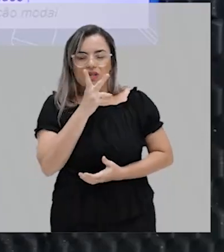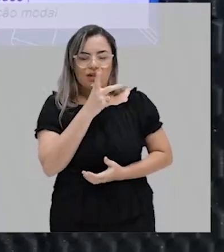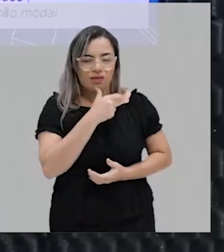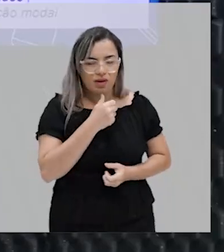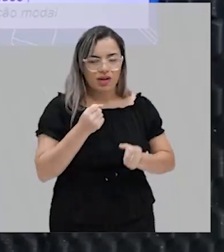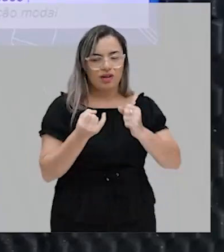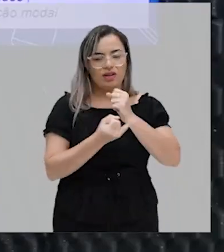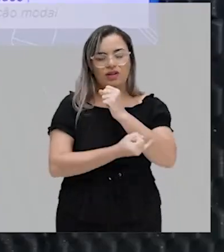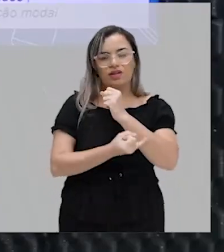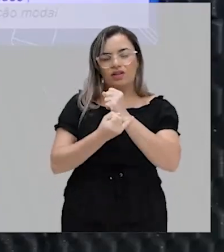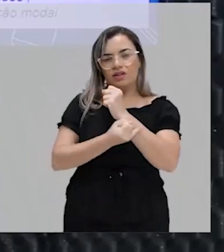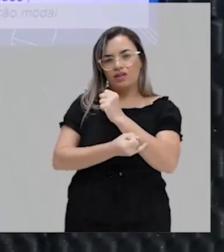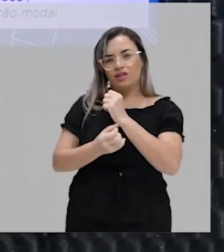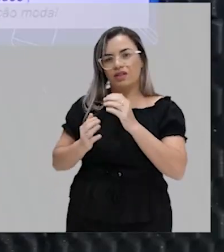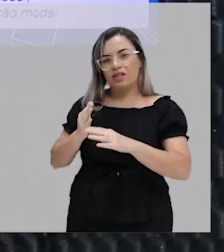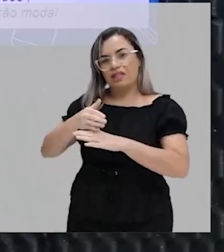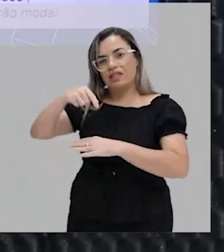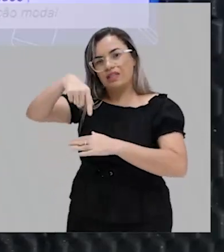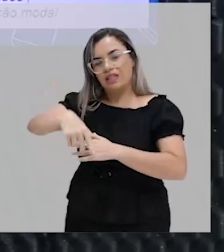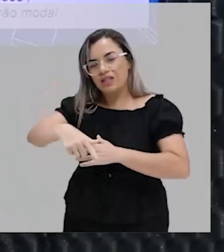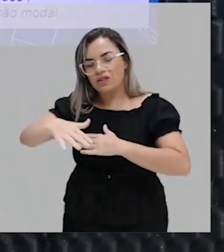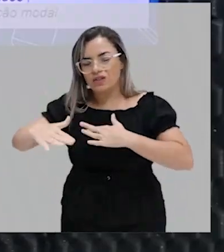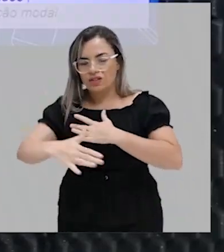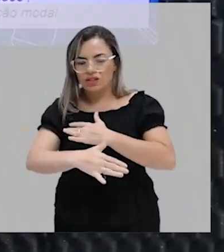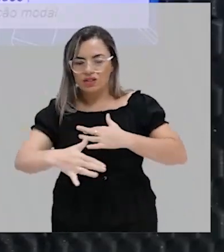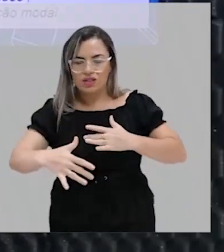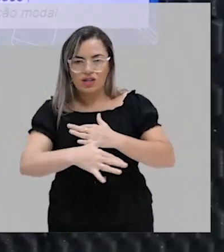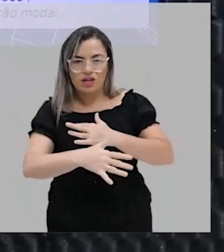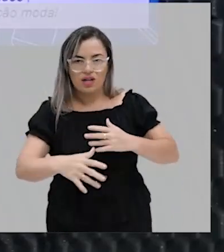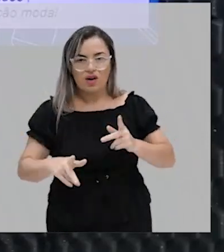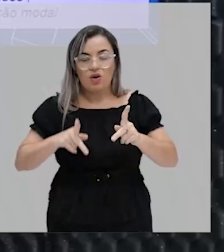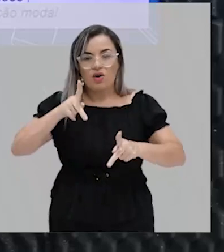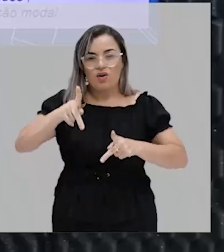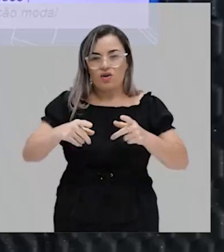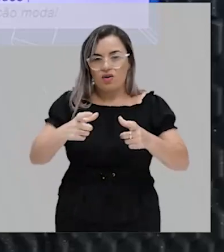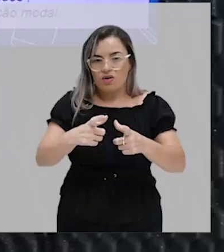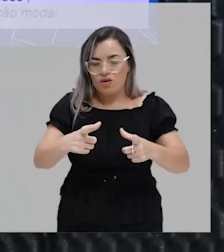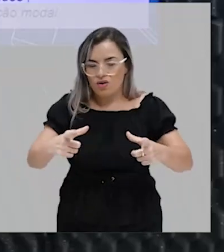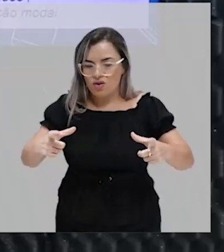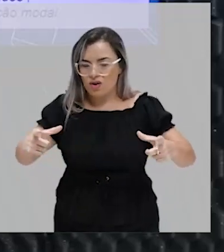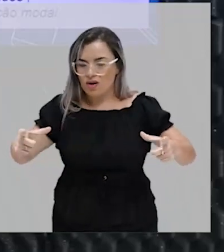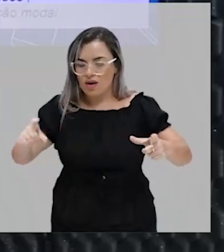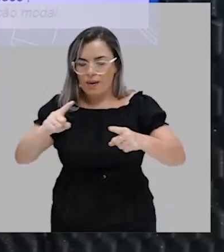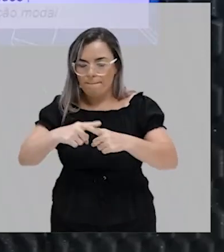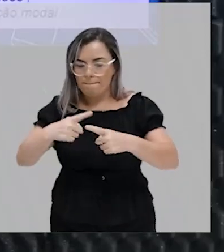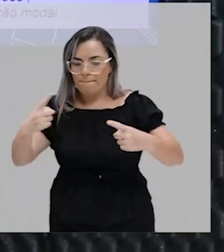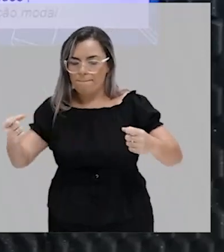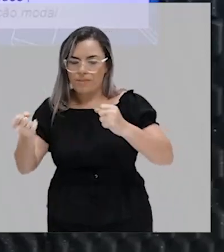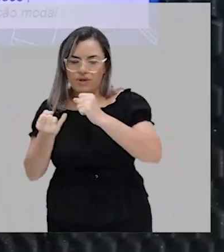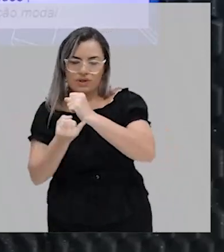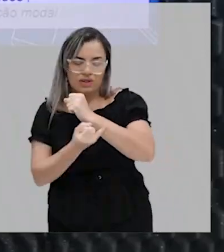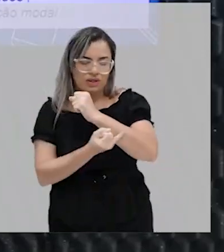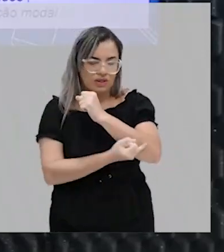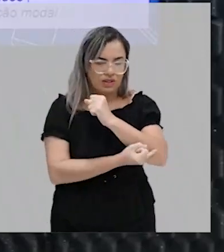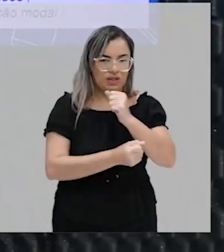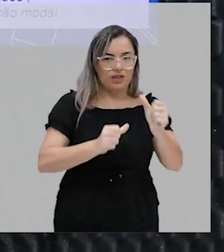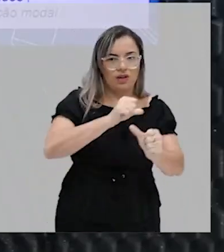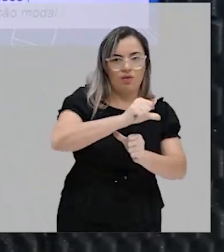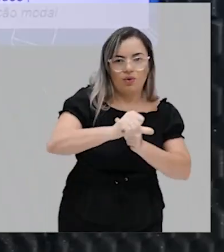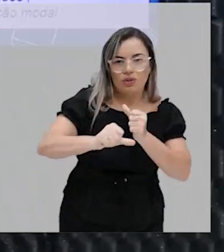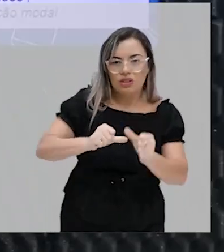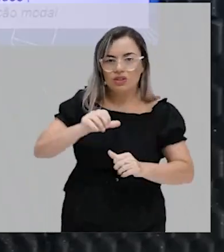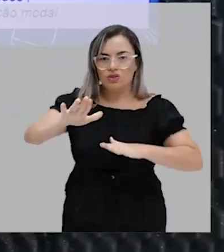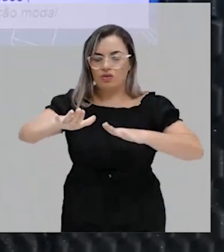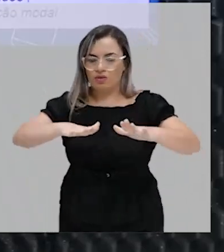seja, as cidades, a população foi crescendo muito rapidamente, mas a infraestrutura que faz esse deslocamento não foi